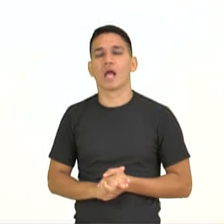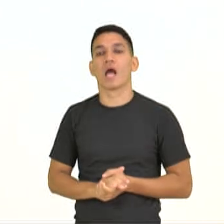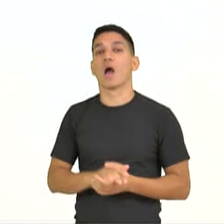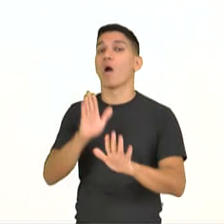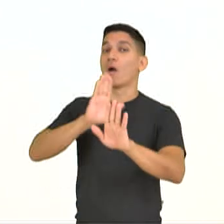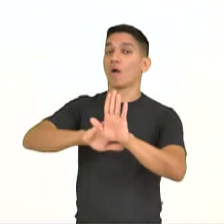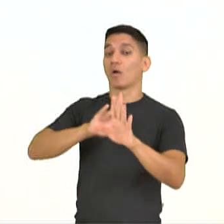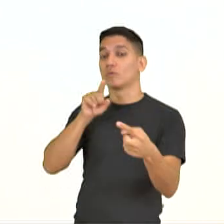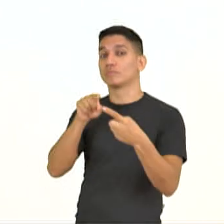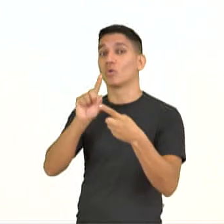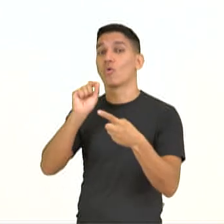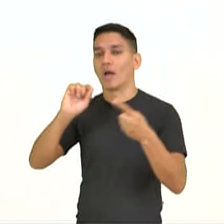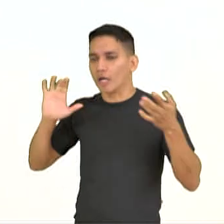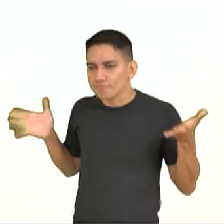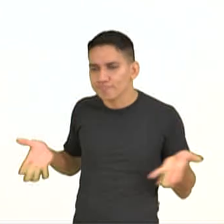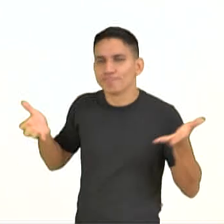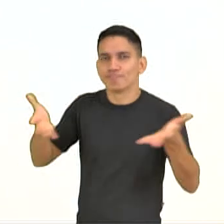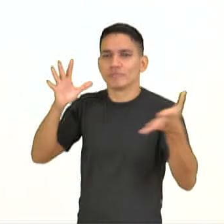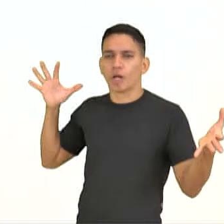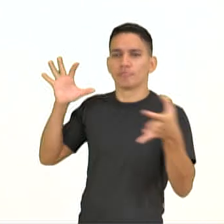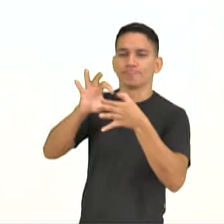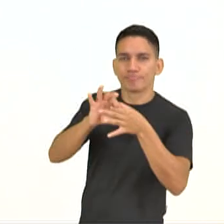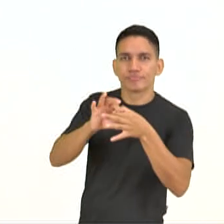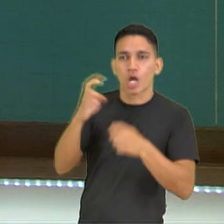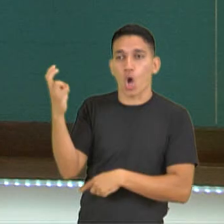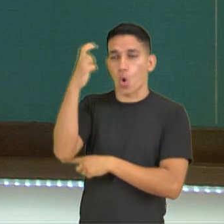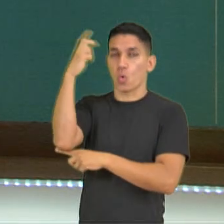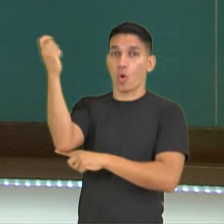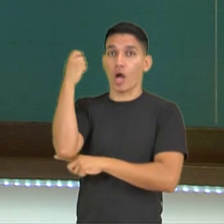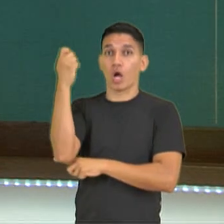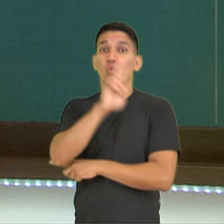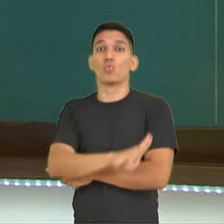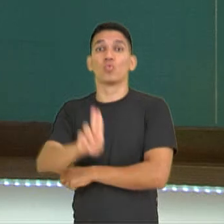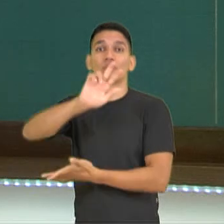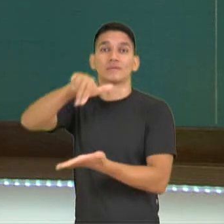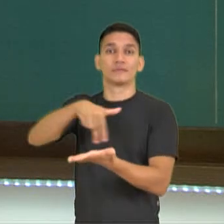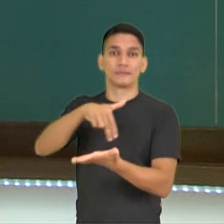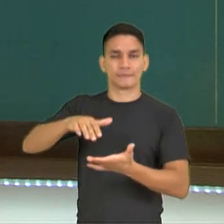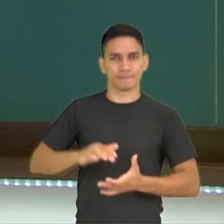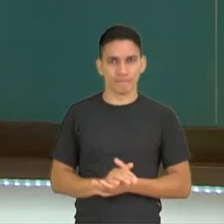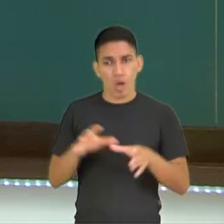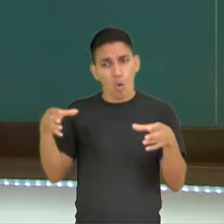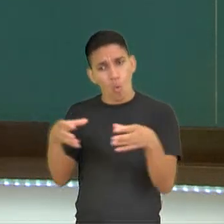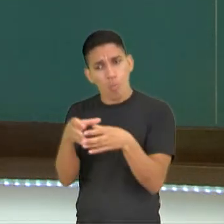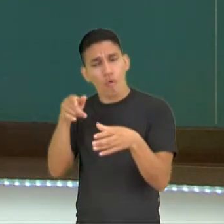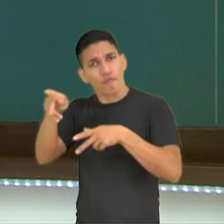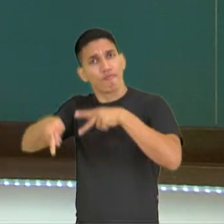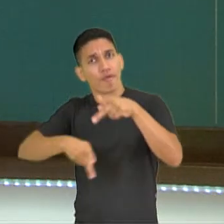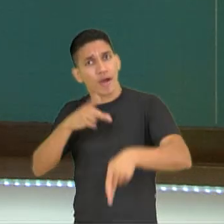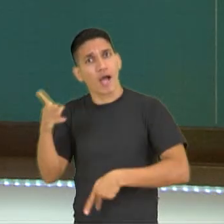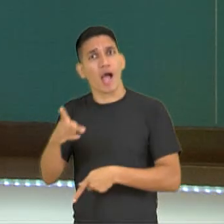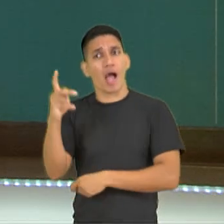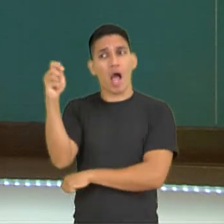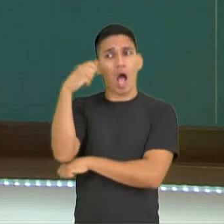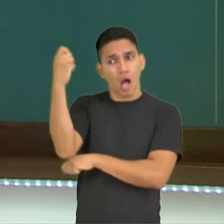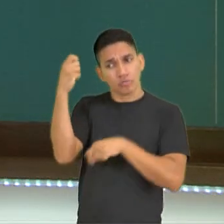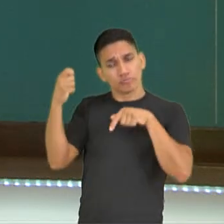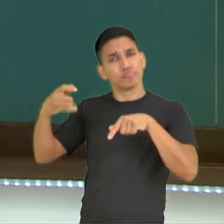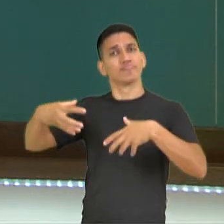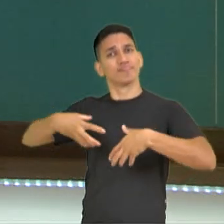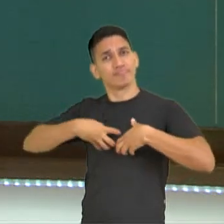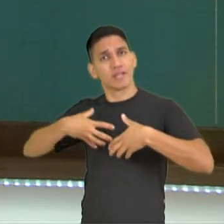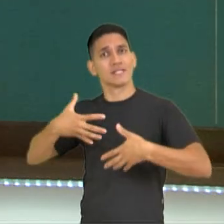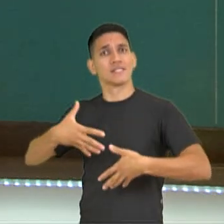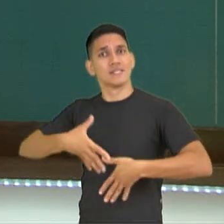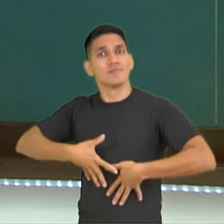resgate e a manutenção da cultura gaúcha através da dança. O povo gaúcho é um povo que tem muito orgulho da sua cultura e